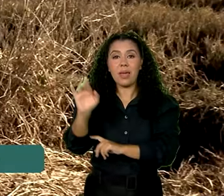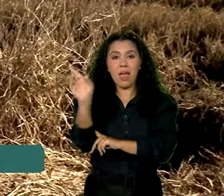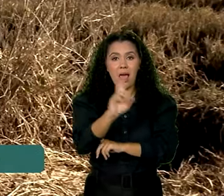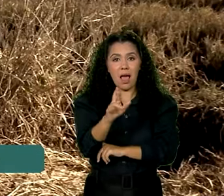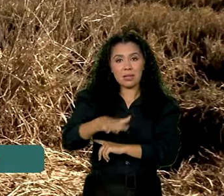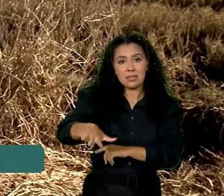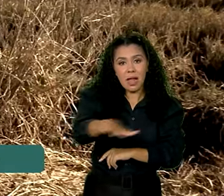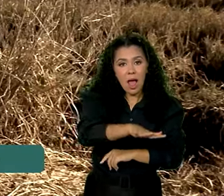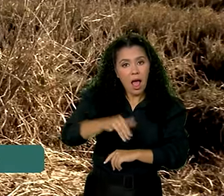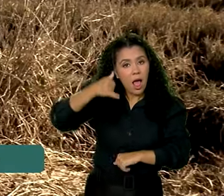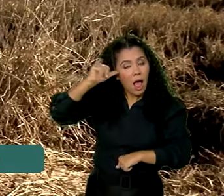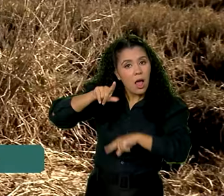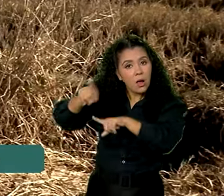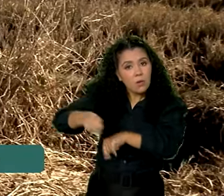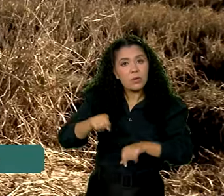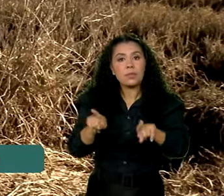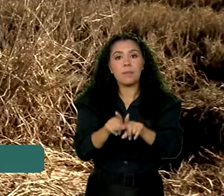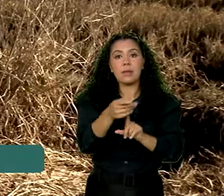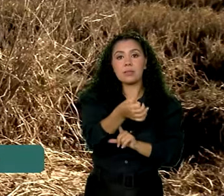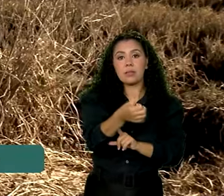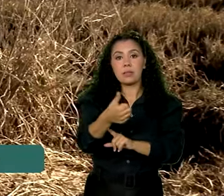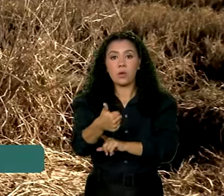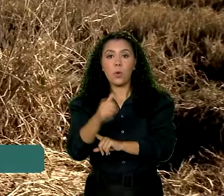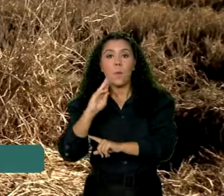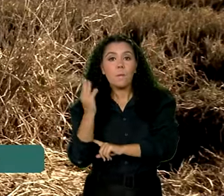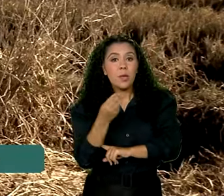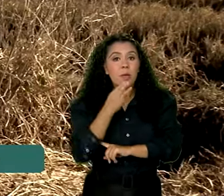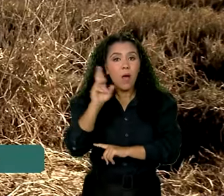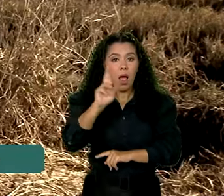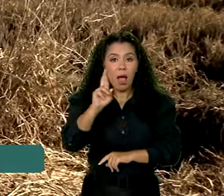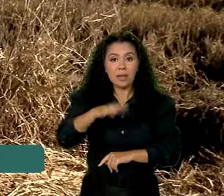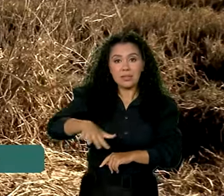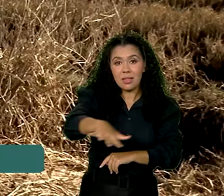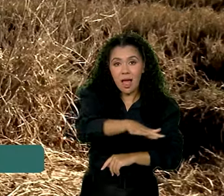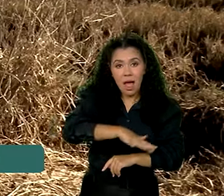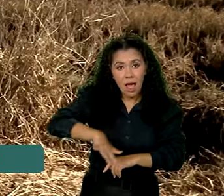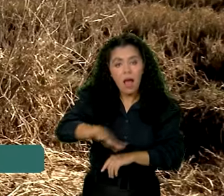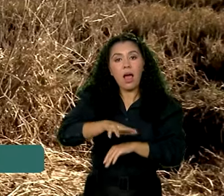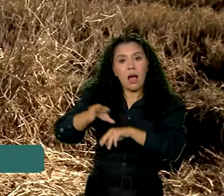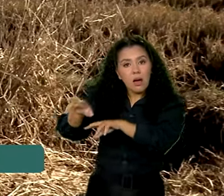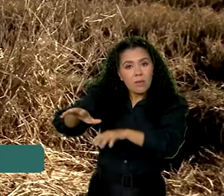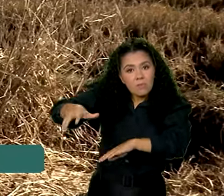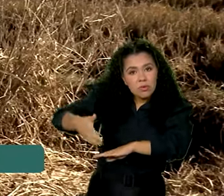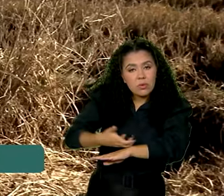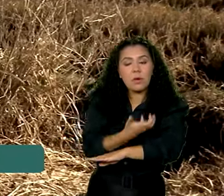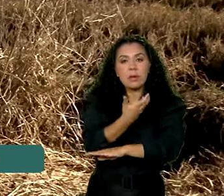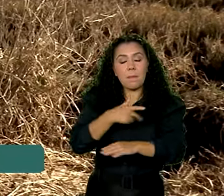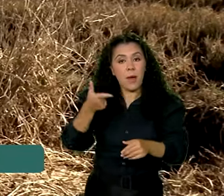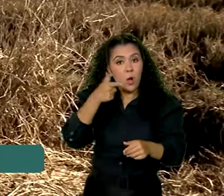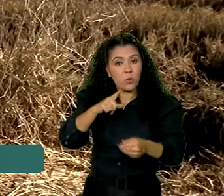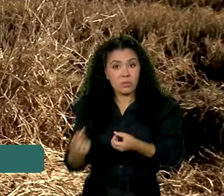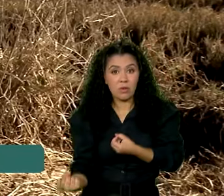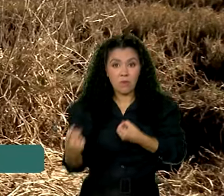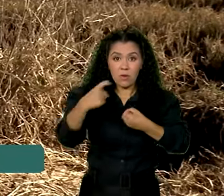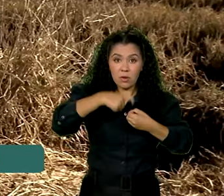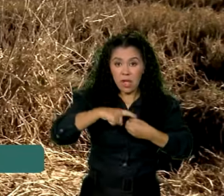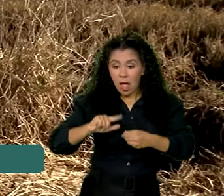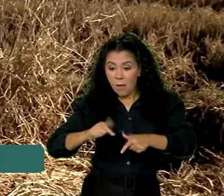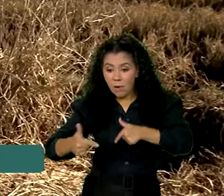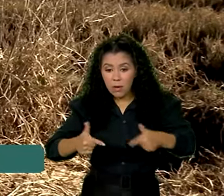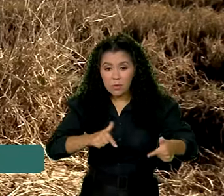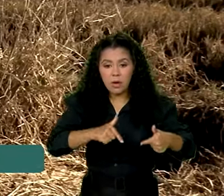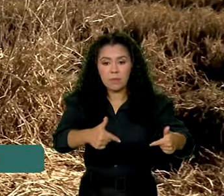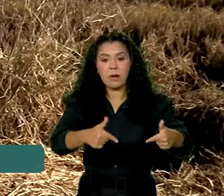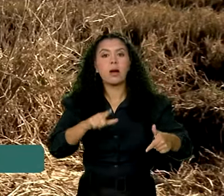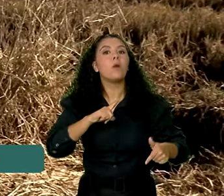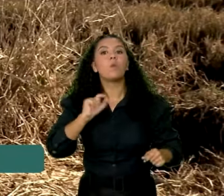e 61 milhões na pecuária. Entre as ações para garantir a retomada das atividades está